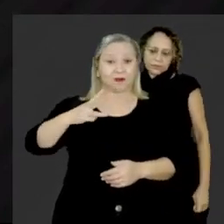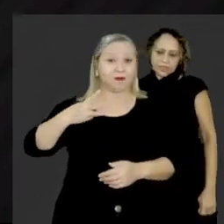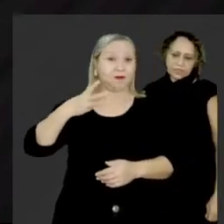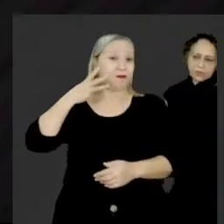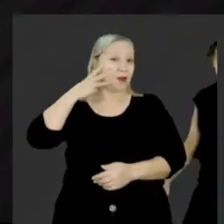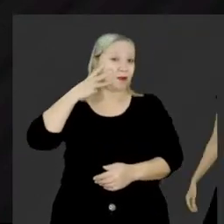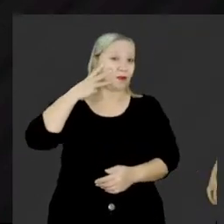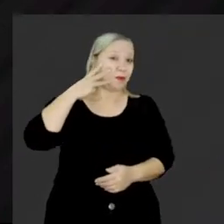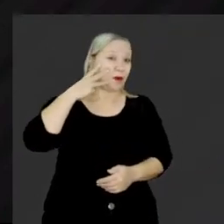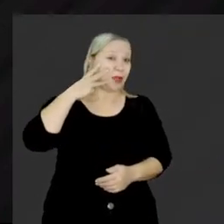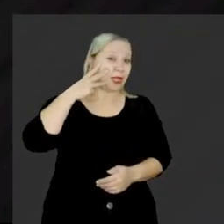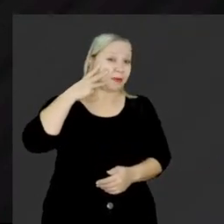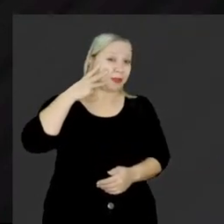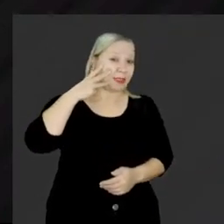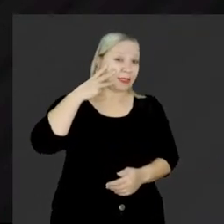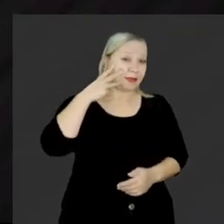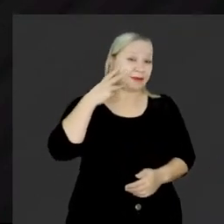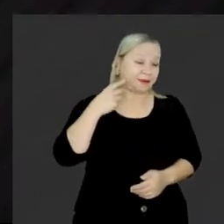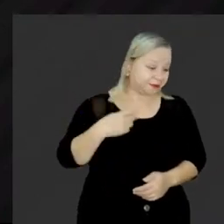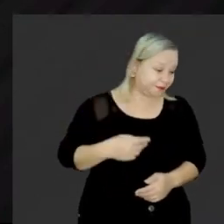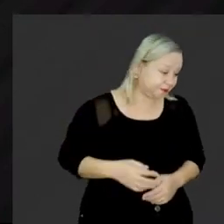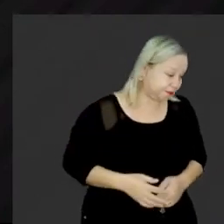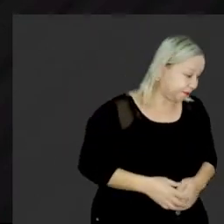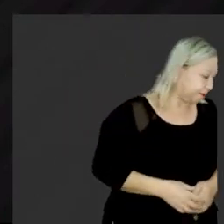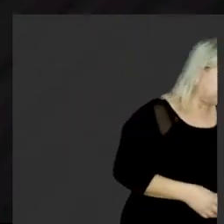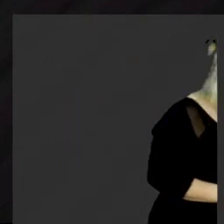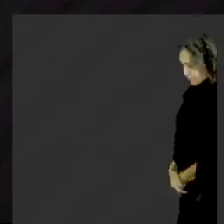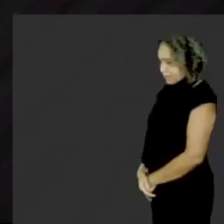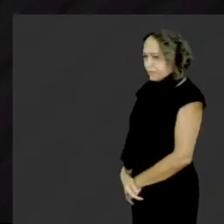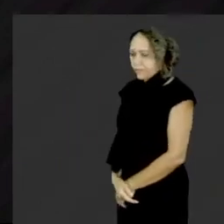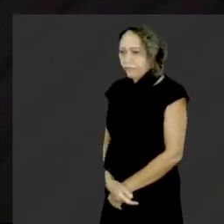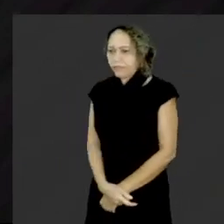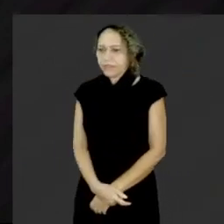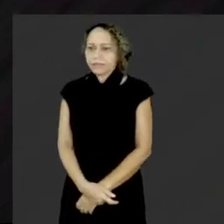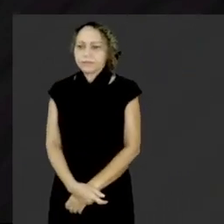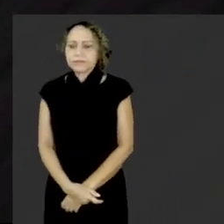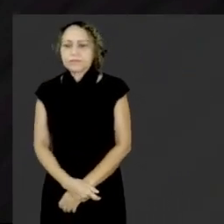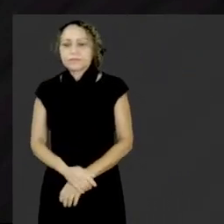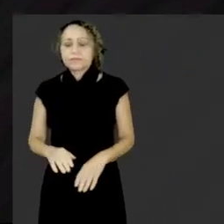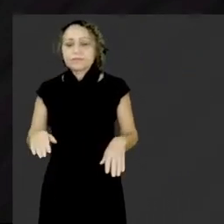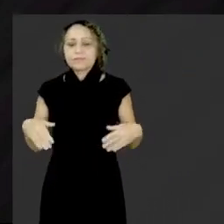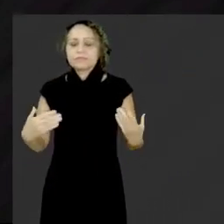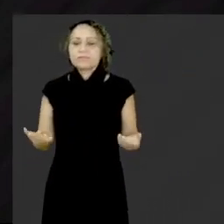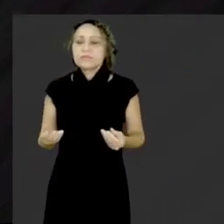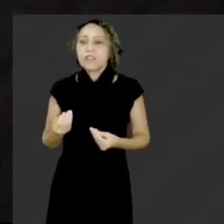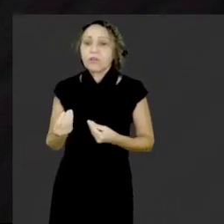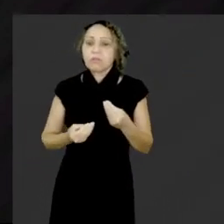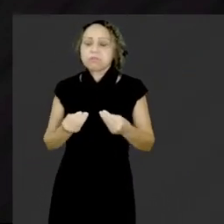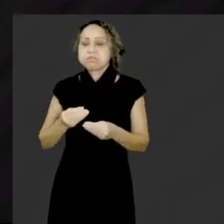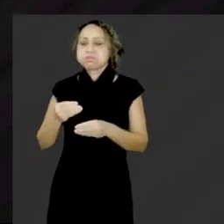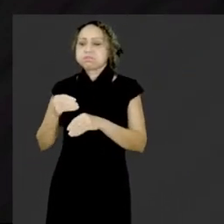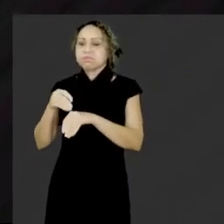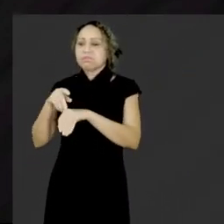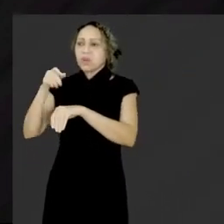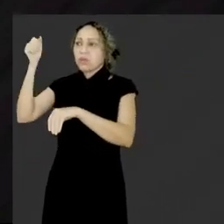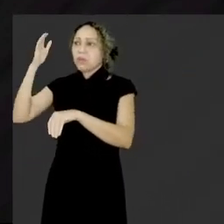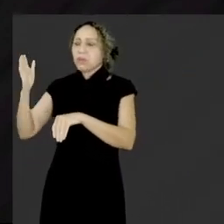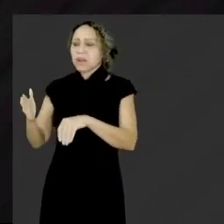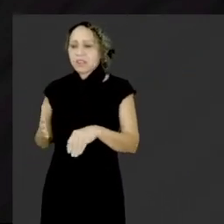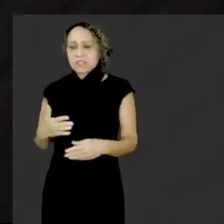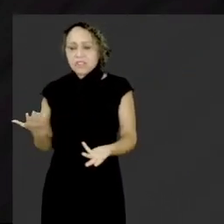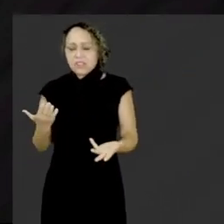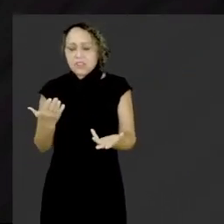descanso semanal remunerado, pessoas que não têm nenhuma segurança social. Ex-presidente. Ou seja, esse país tem que ser